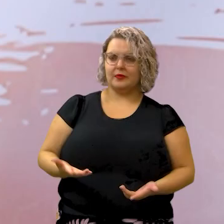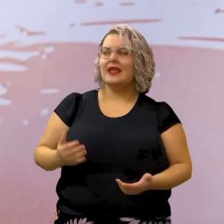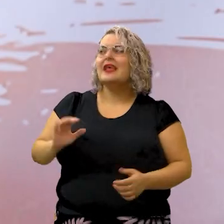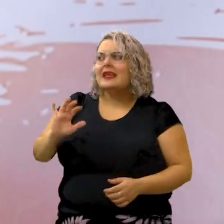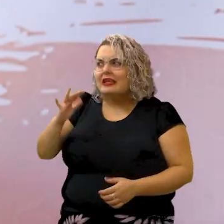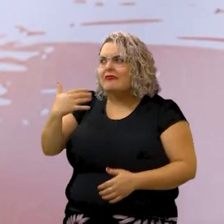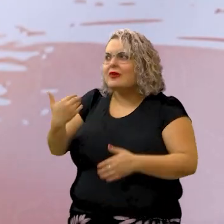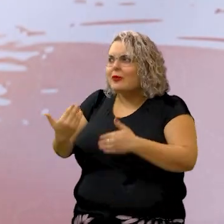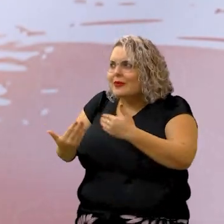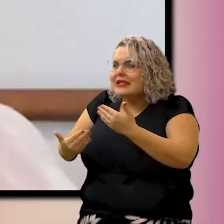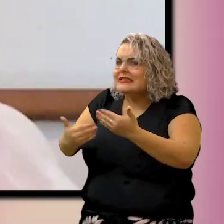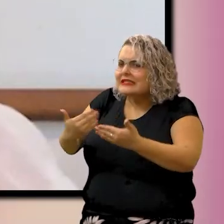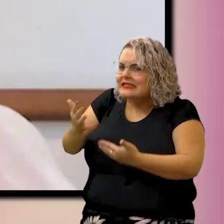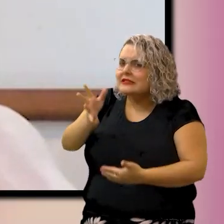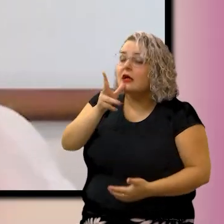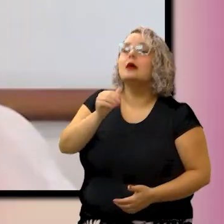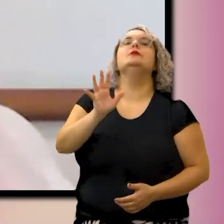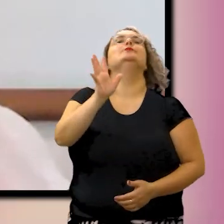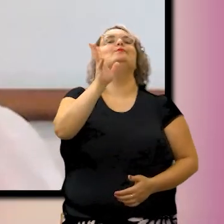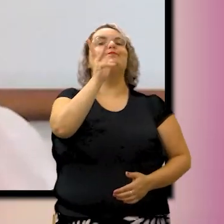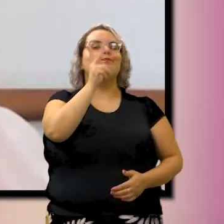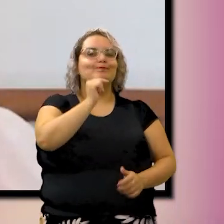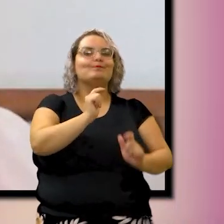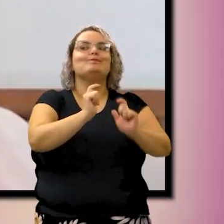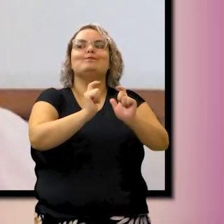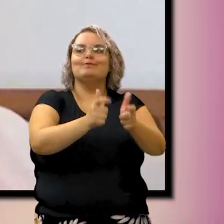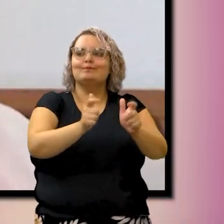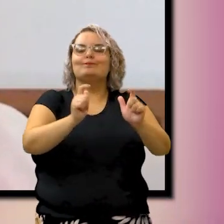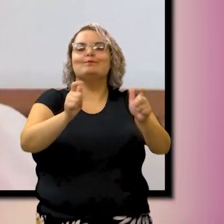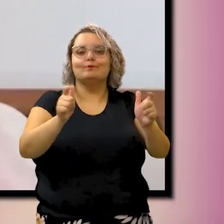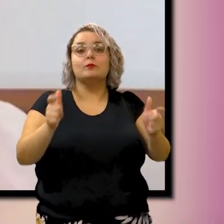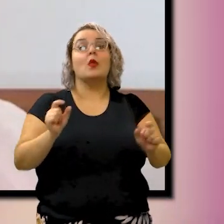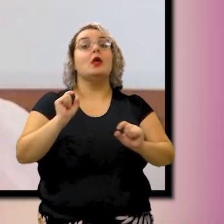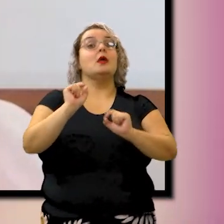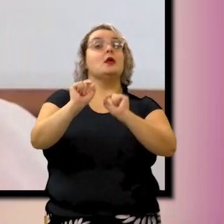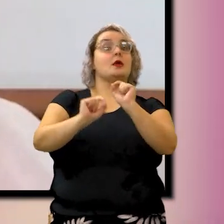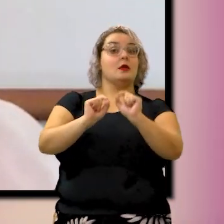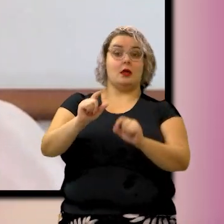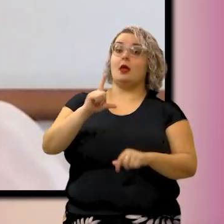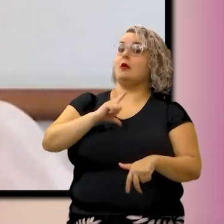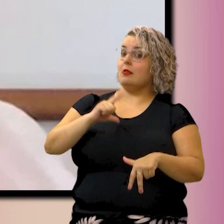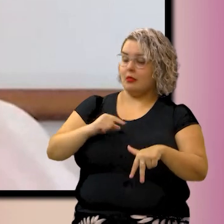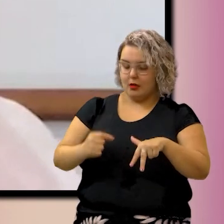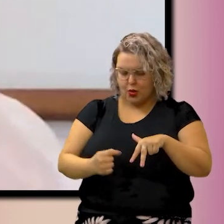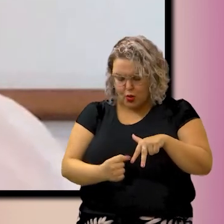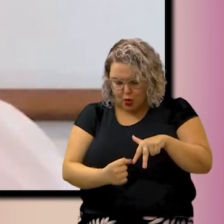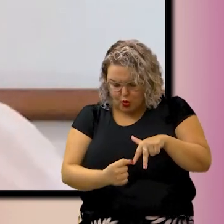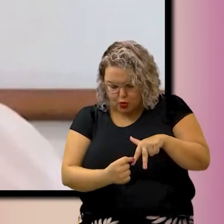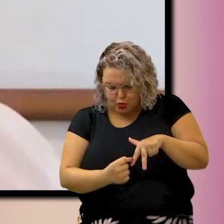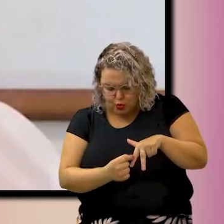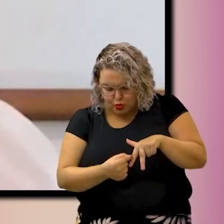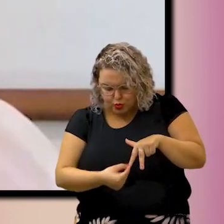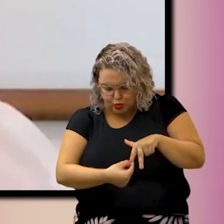forma lenta? Lenta e progressiva. Então, quem tem varizes, há um tempo atrás